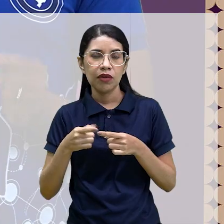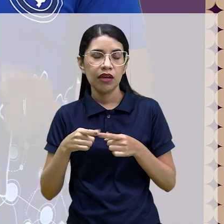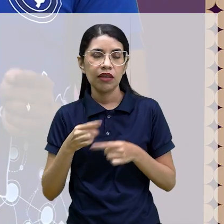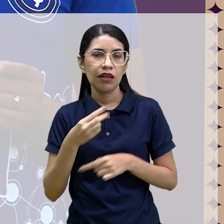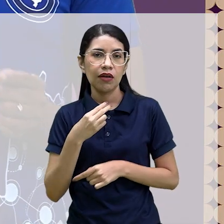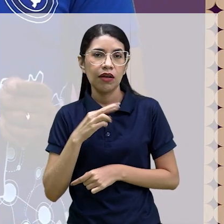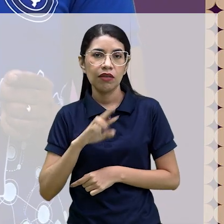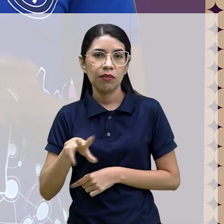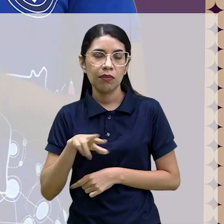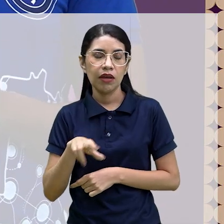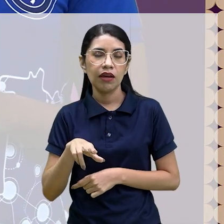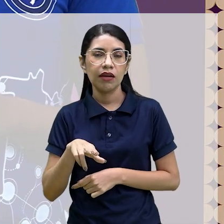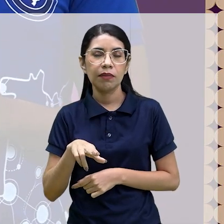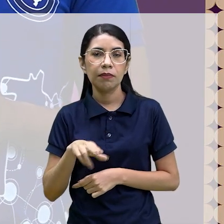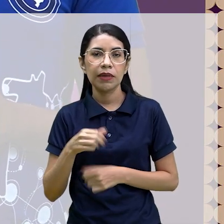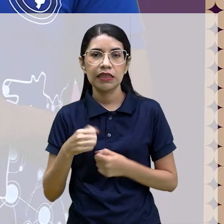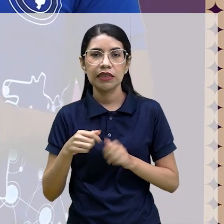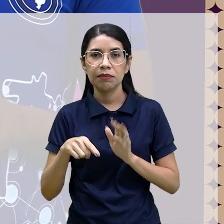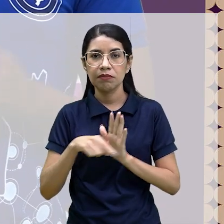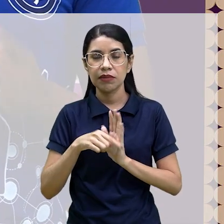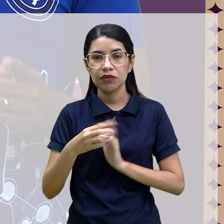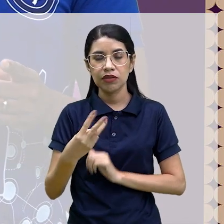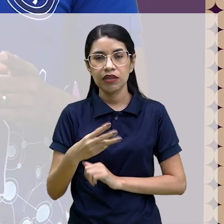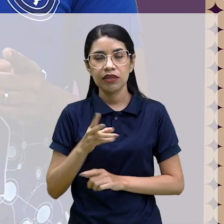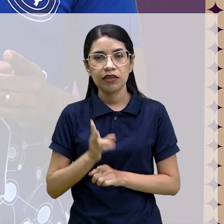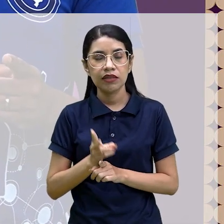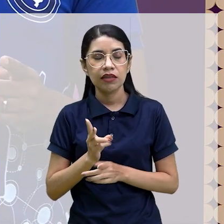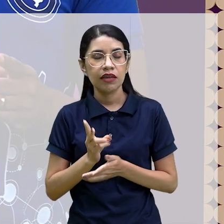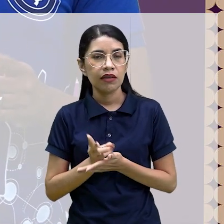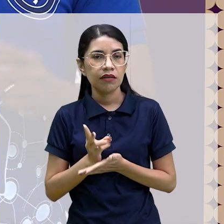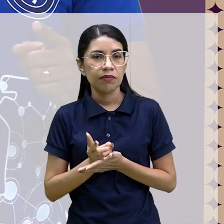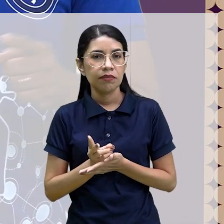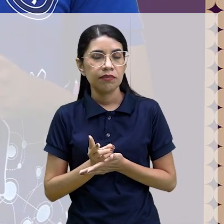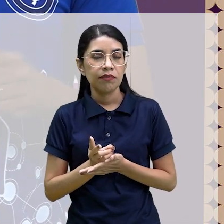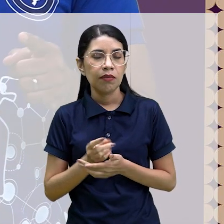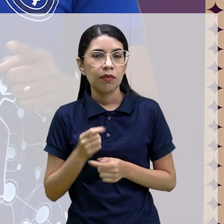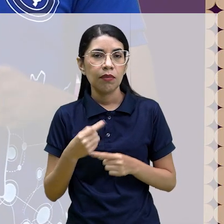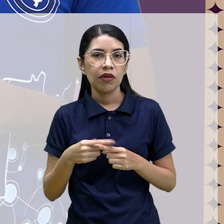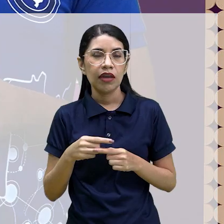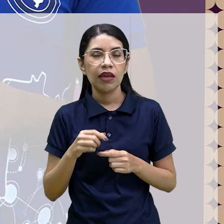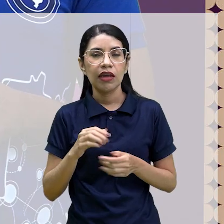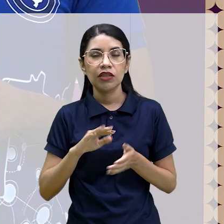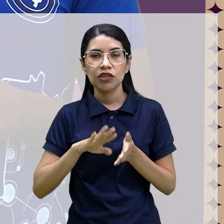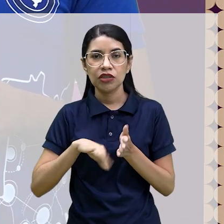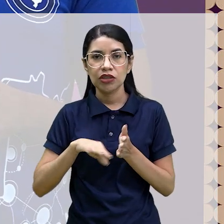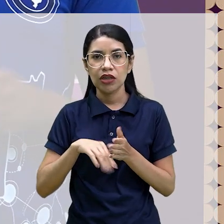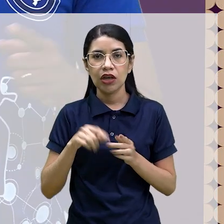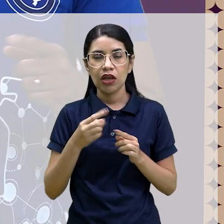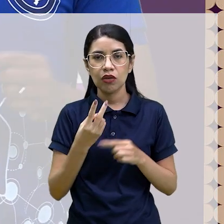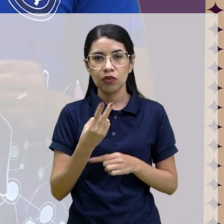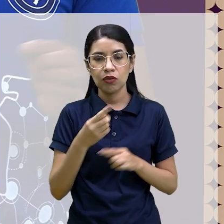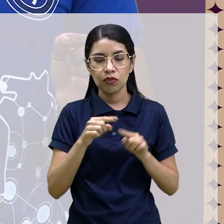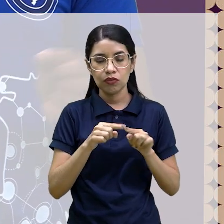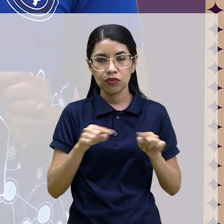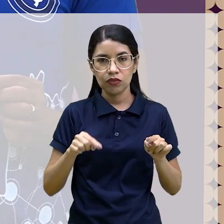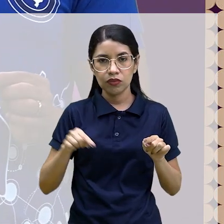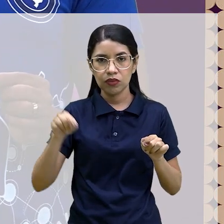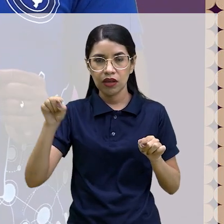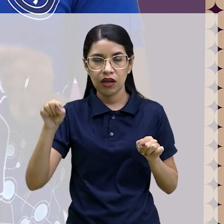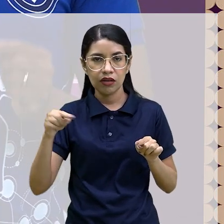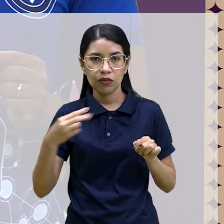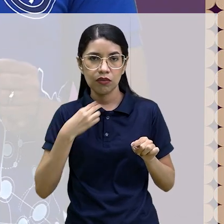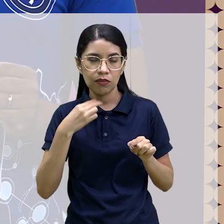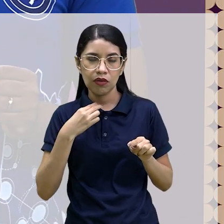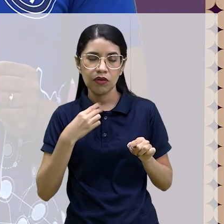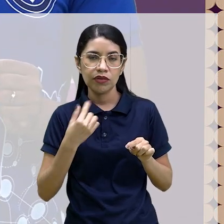contar, eu vou sempre tirar menos 3 ali, né? Porque eu não posso contar com dois lados já ali, certo? Então ali eu já tiro dois